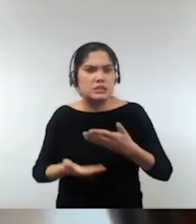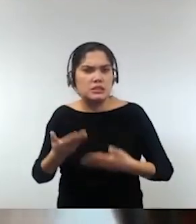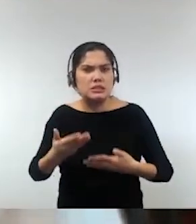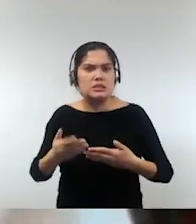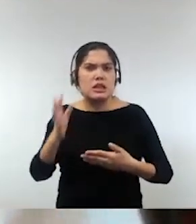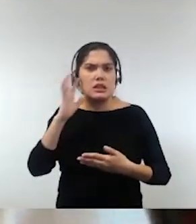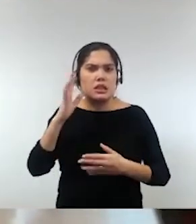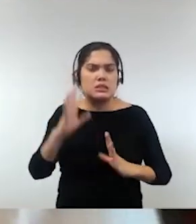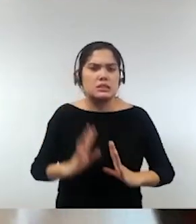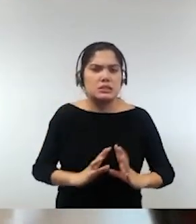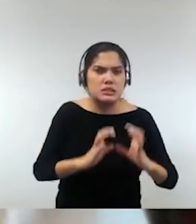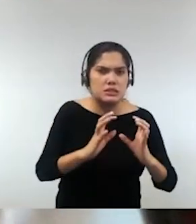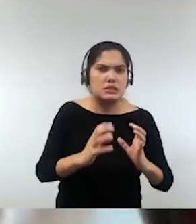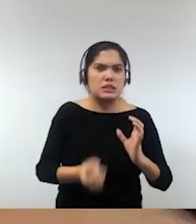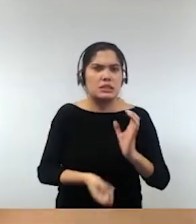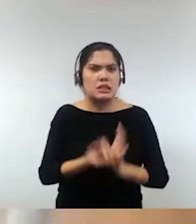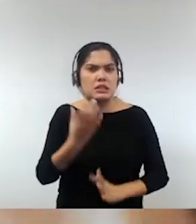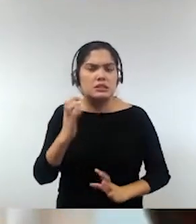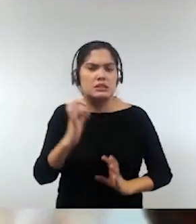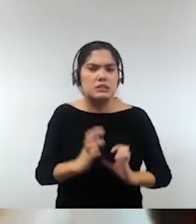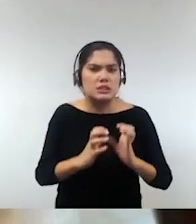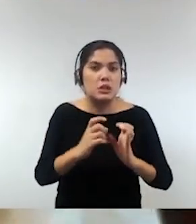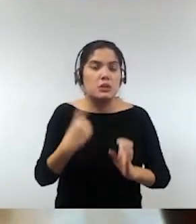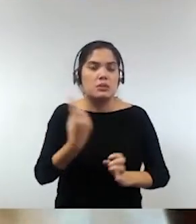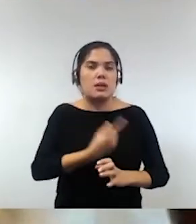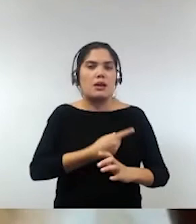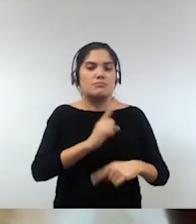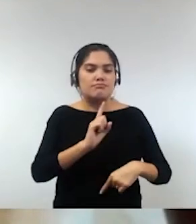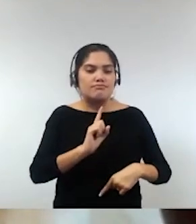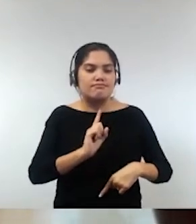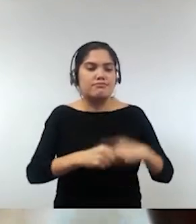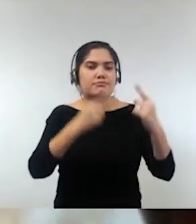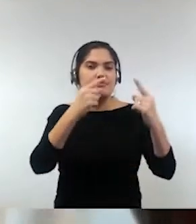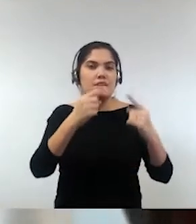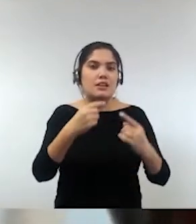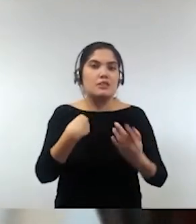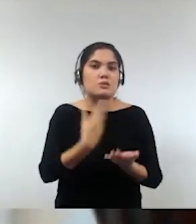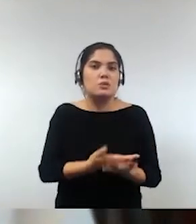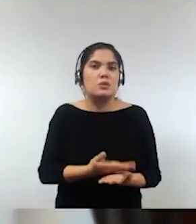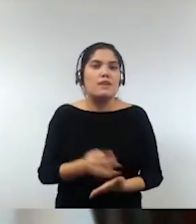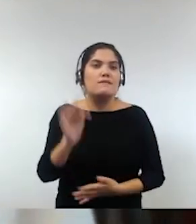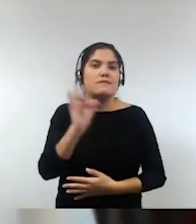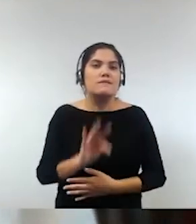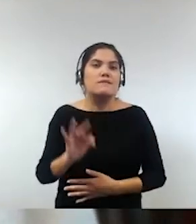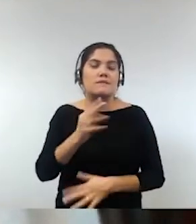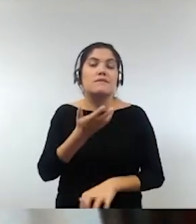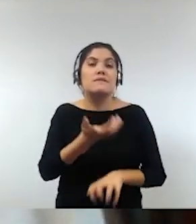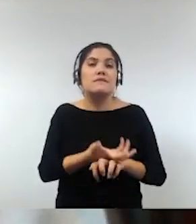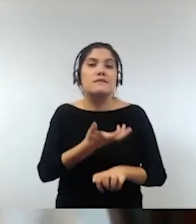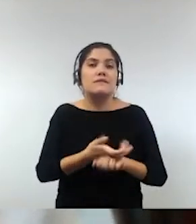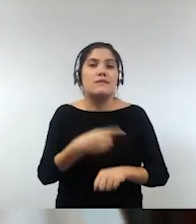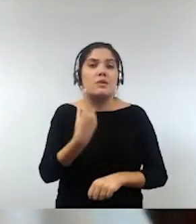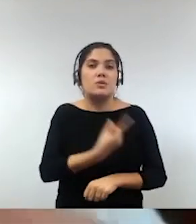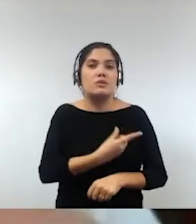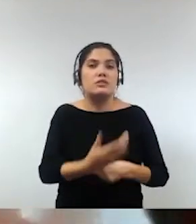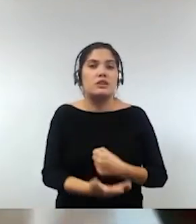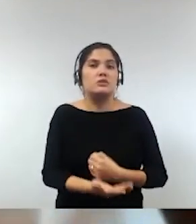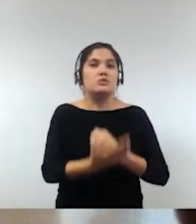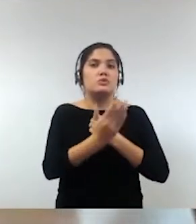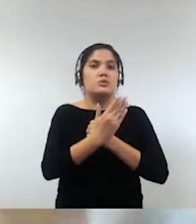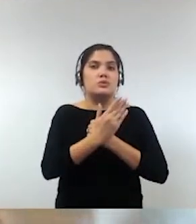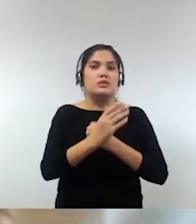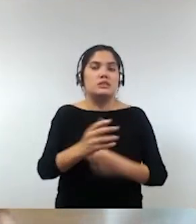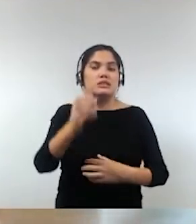do conflito, a origem do conflito, nós engatamos na faculdade, logo na disciplina que nos ajuda, que